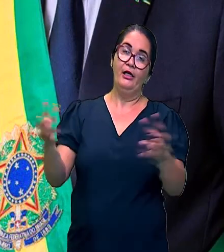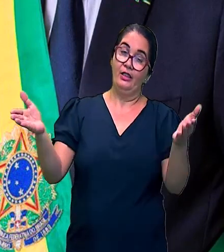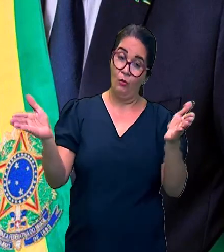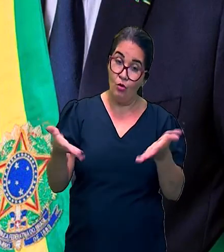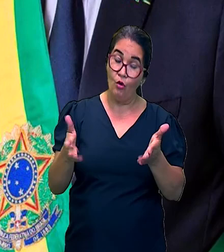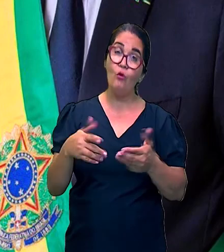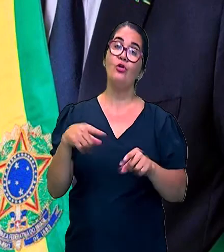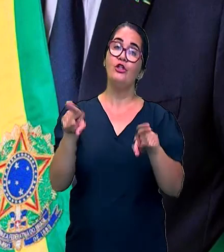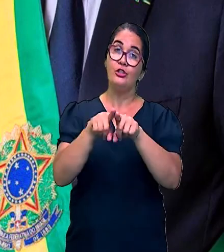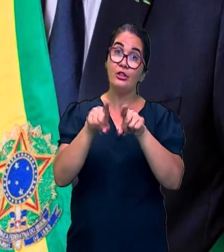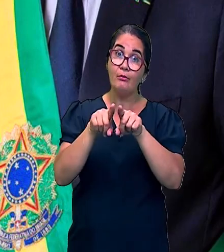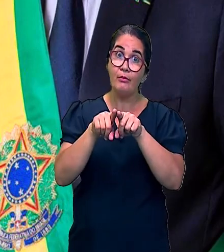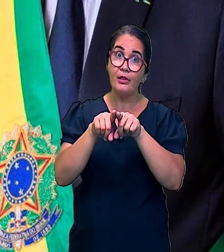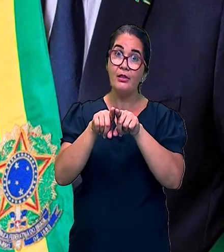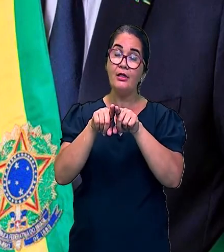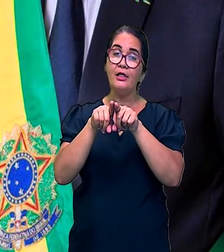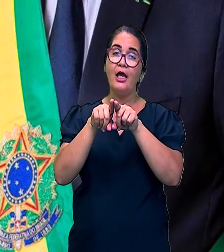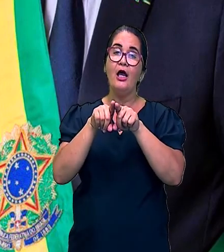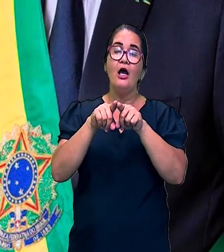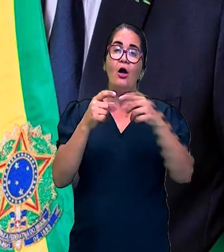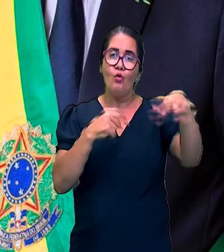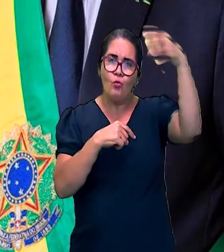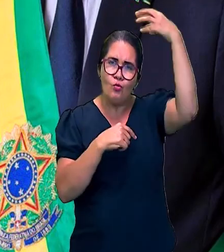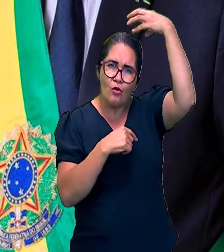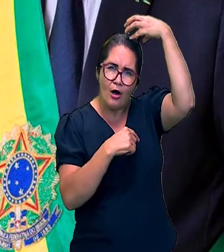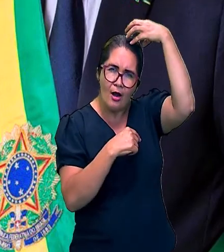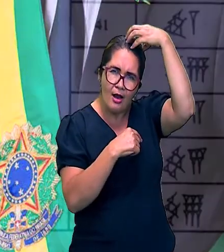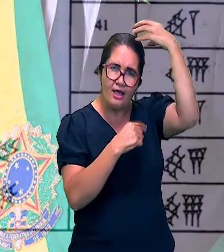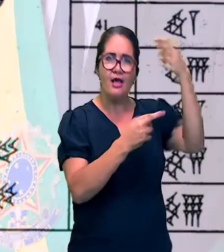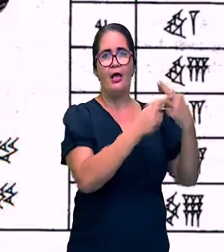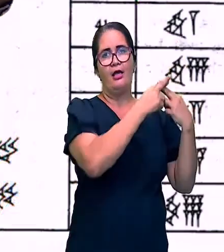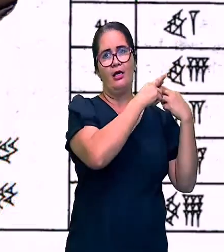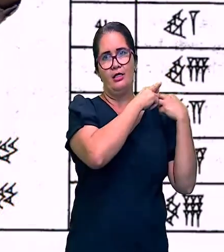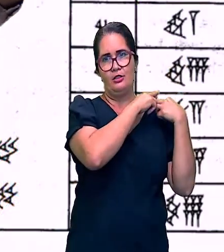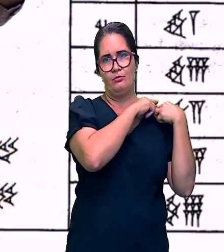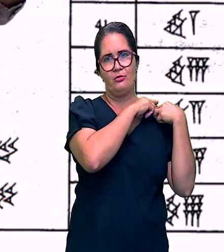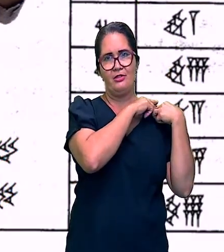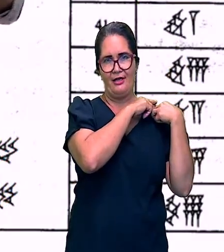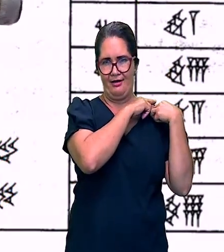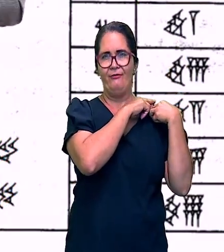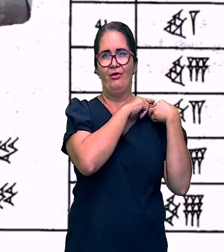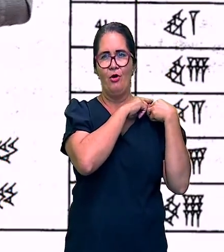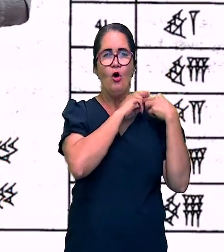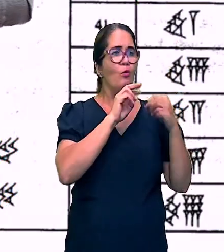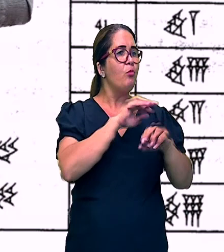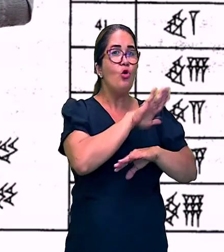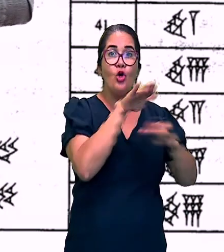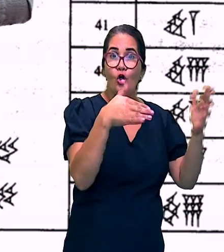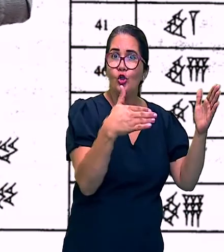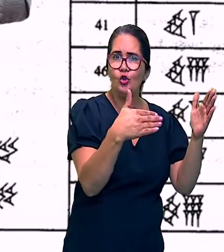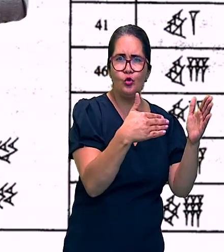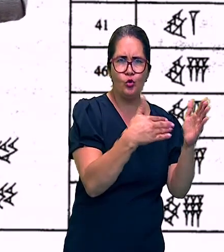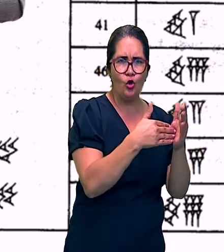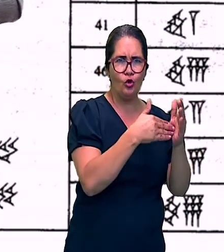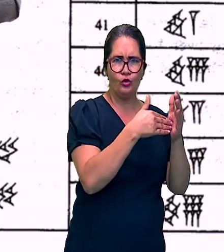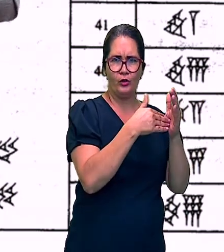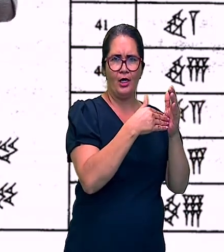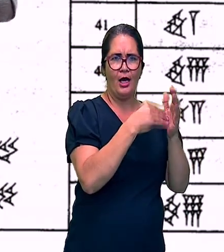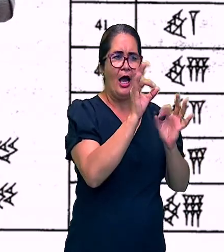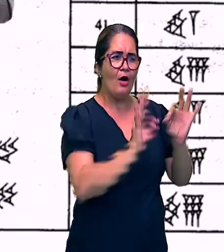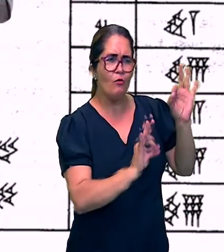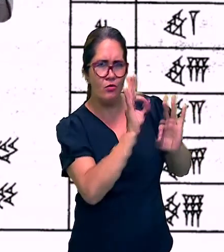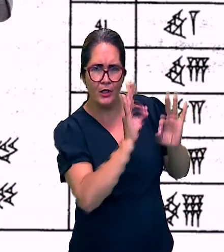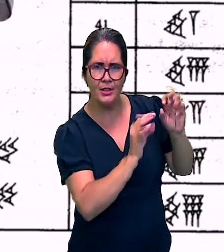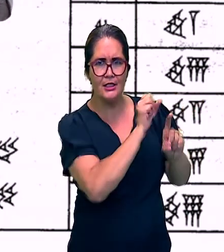comunicando. O sistema de sinais numéricos e cálculos geométricos ajudaram na manutenção e controle